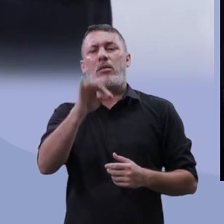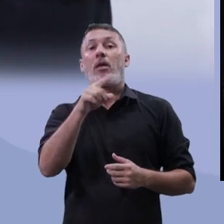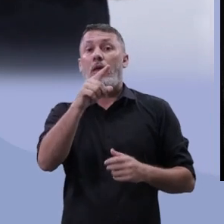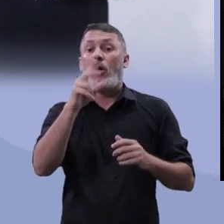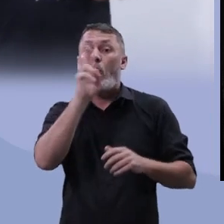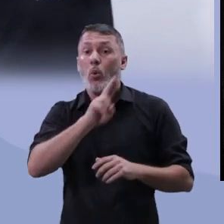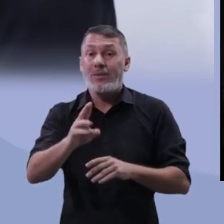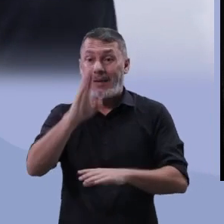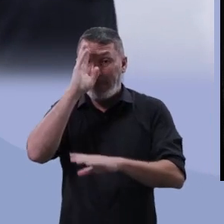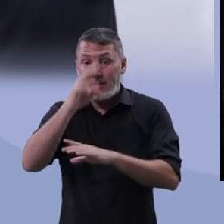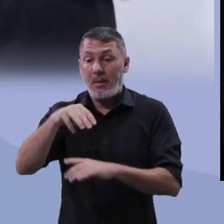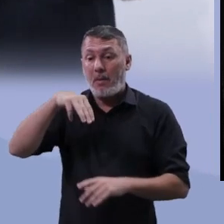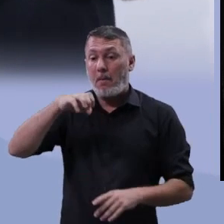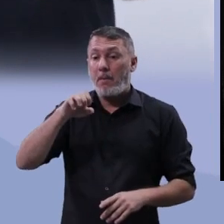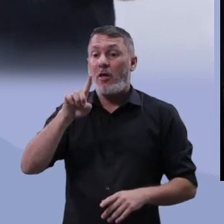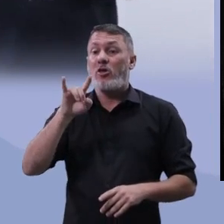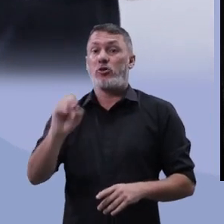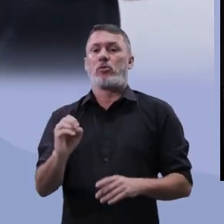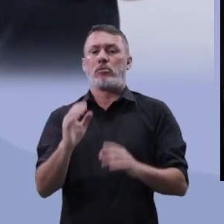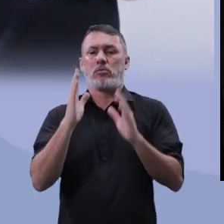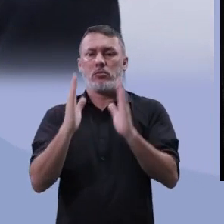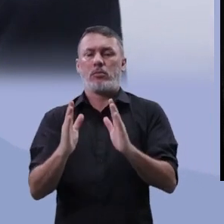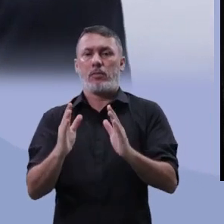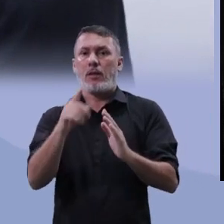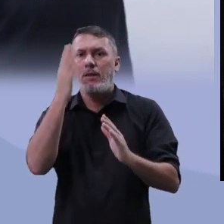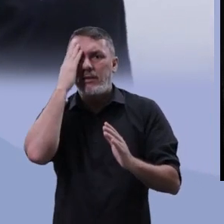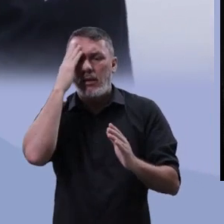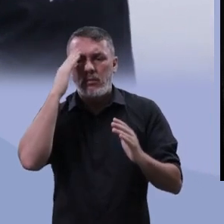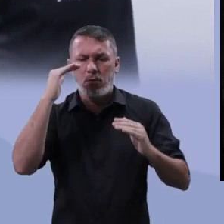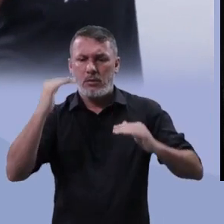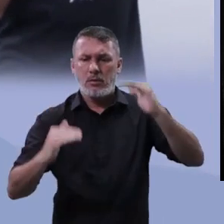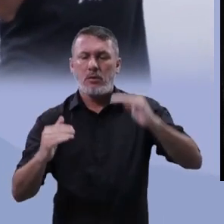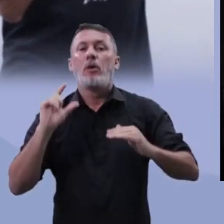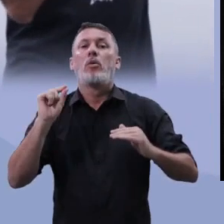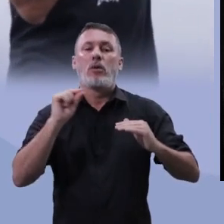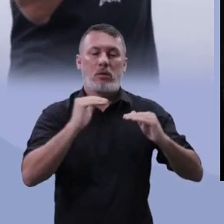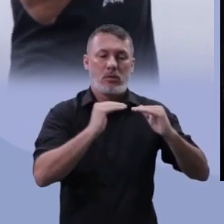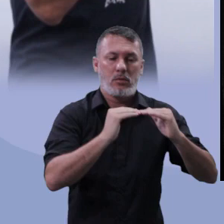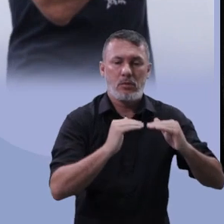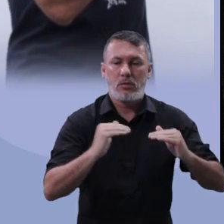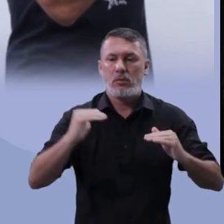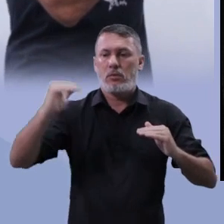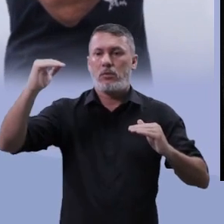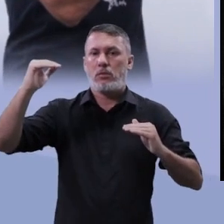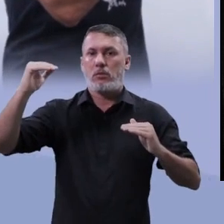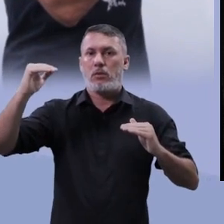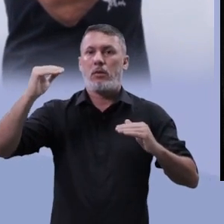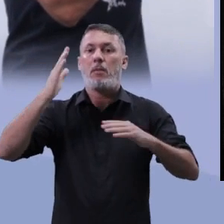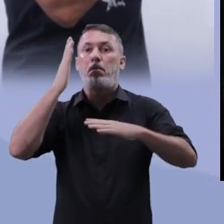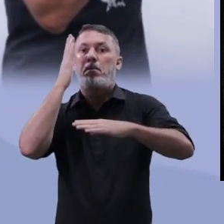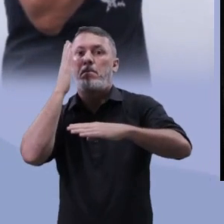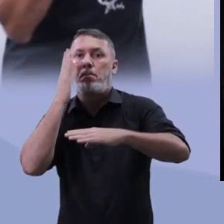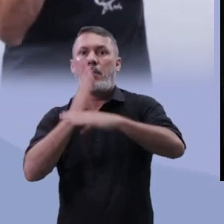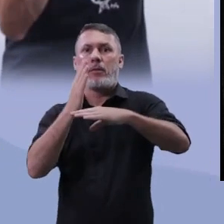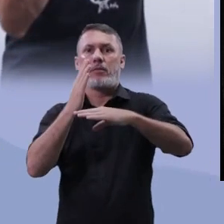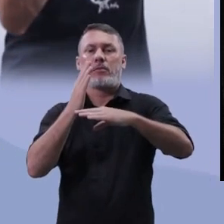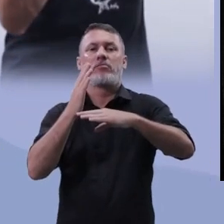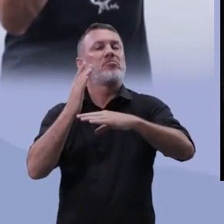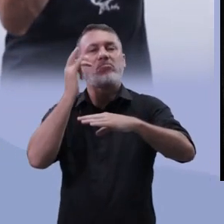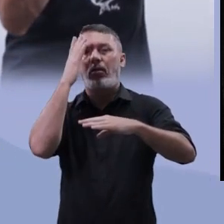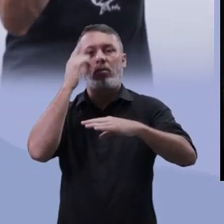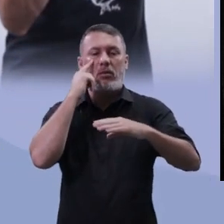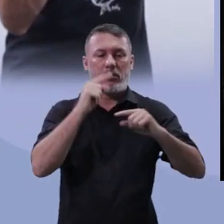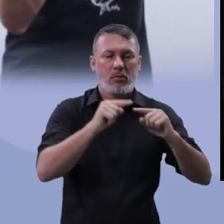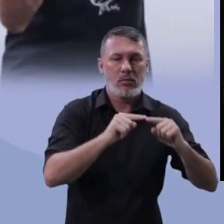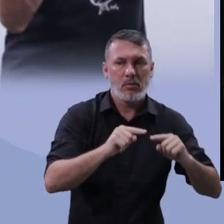mata usando a mediana, a ideia da mediana. Coloca os valores em ordem crescente e